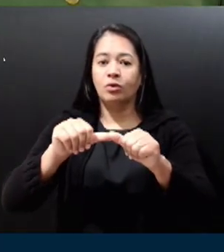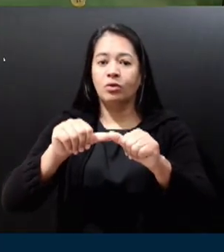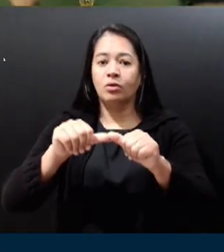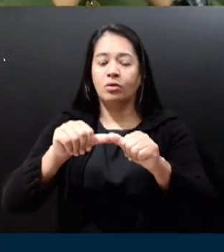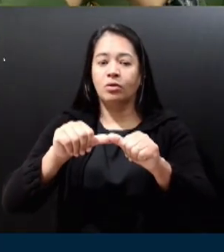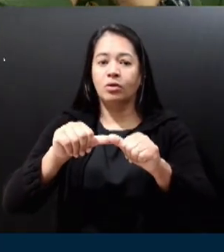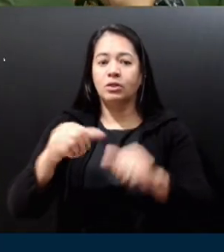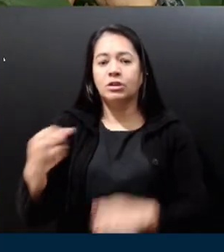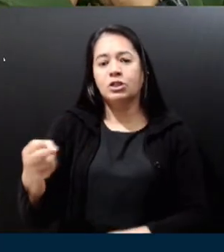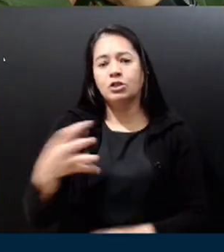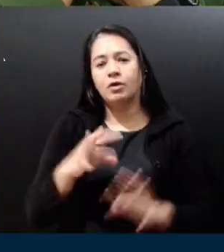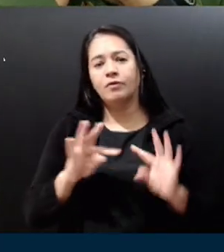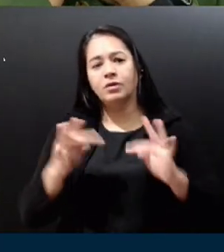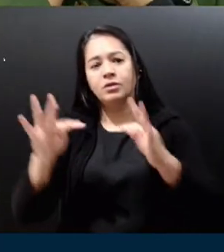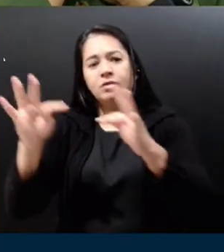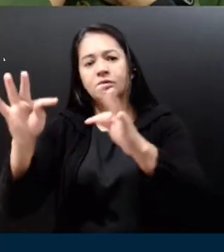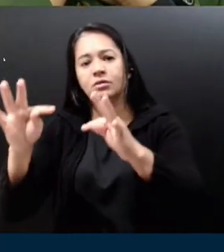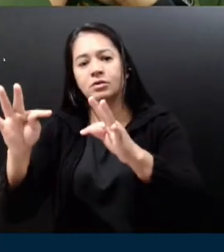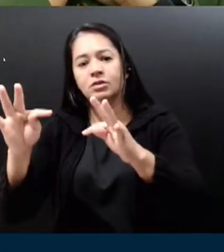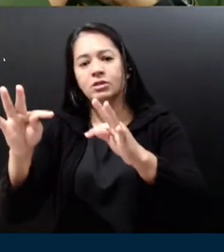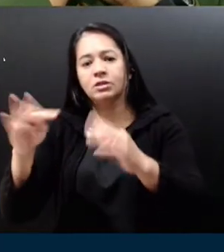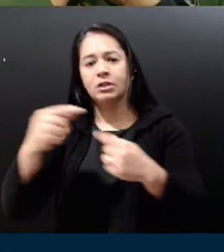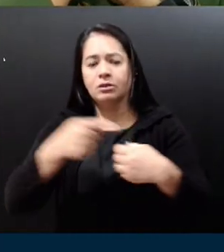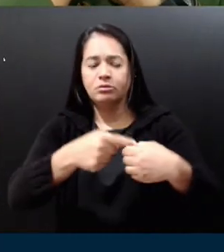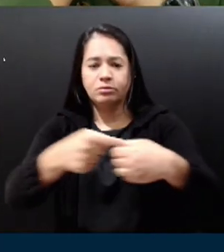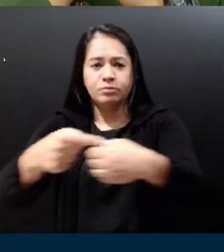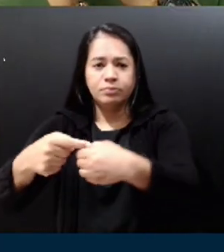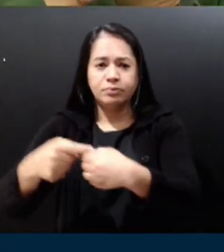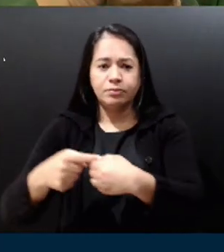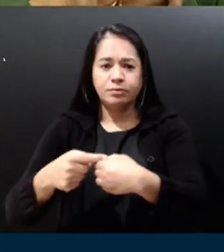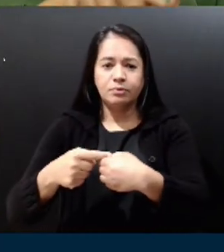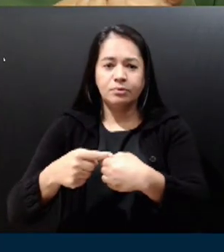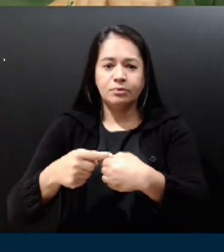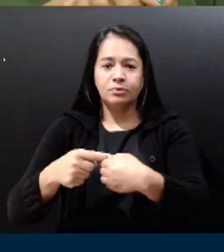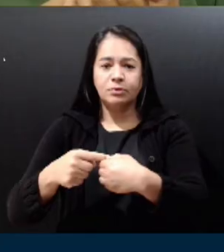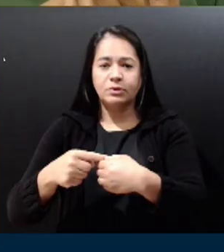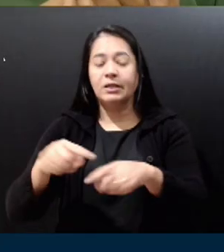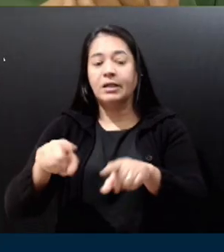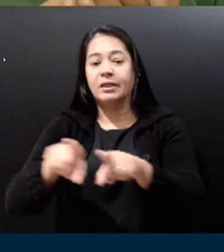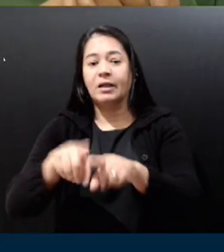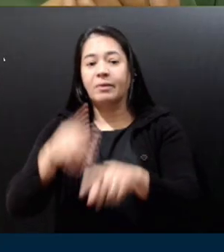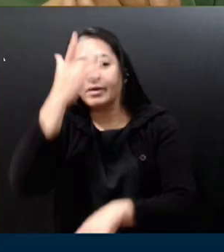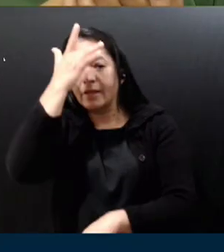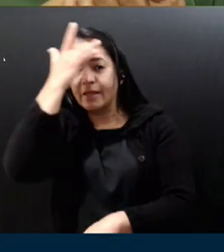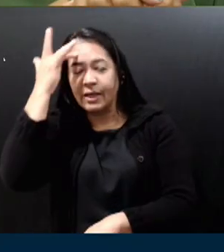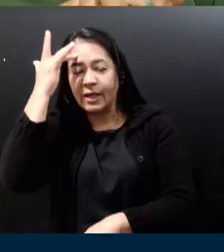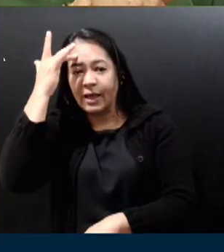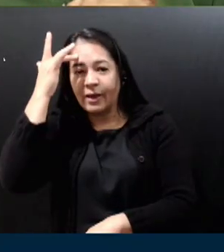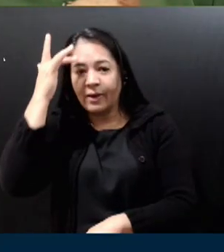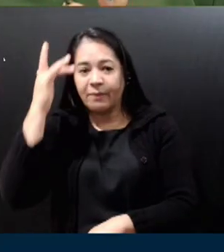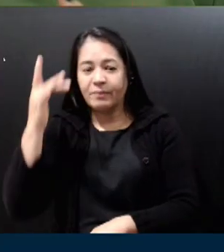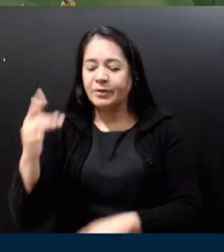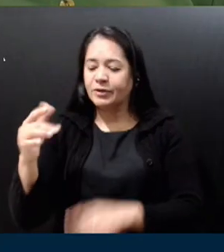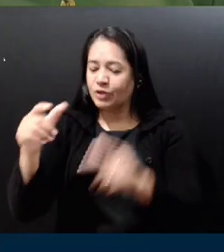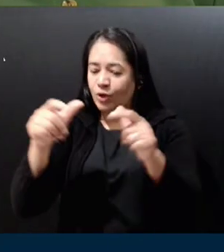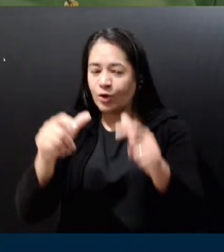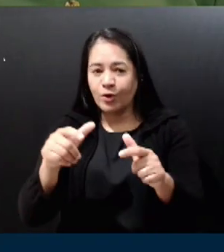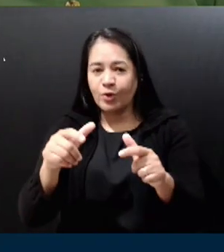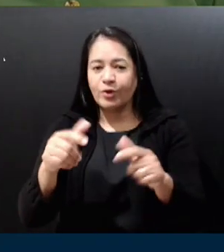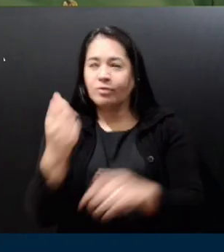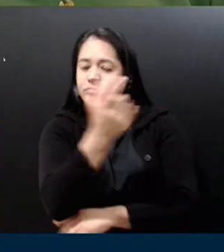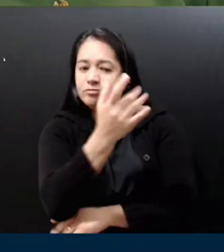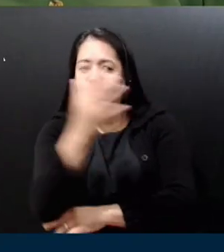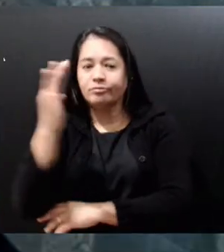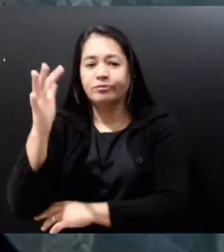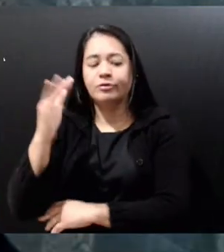das grandes cidades, onde o indivíduo perdeu aquele ambiente pequeno da natureza, dos amigos.